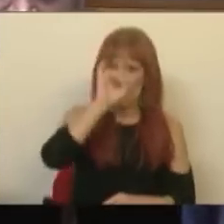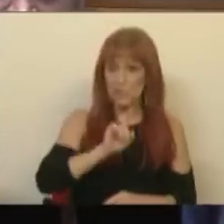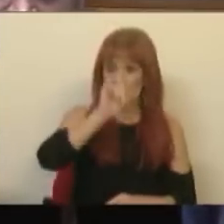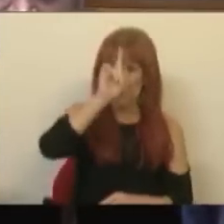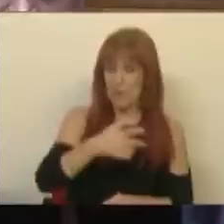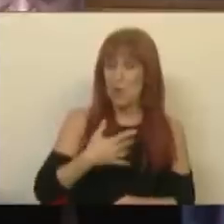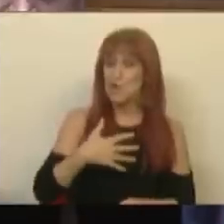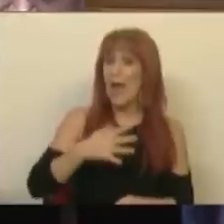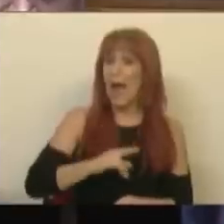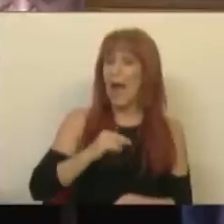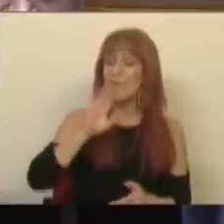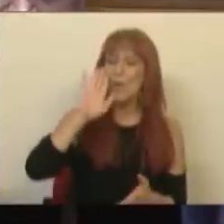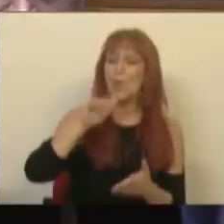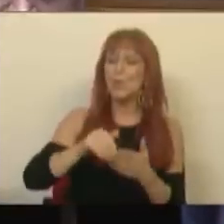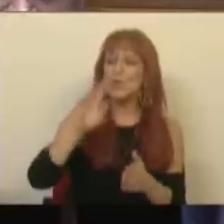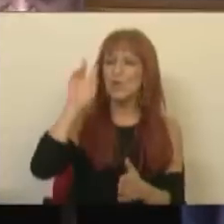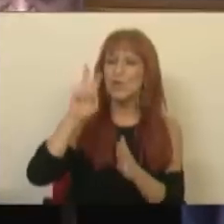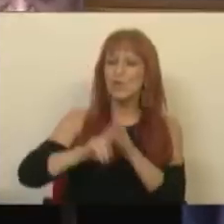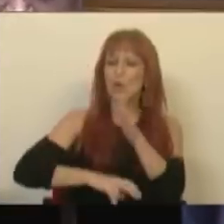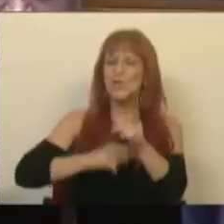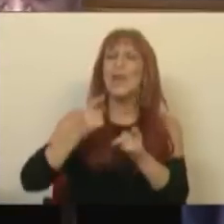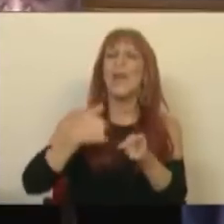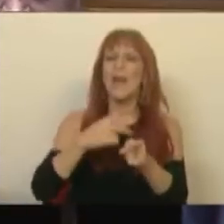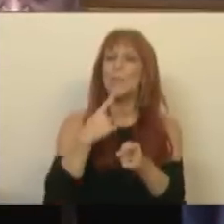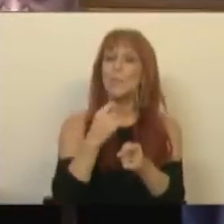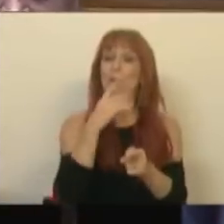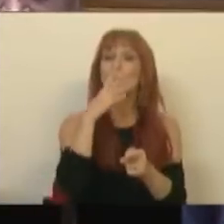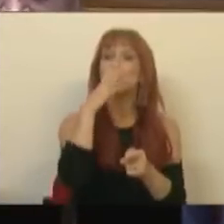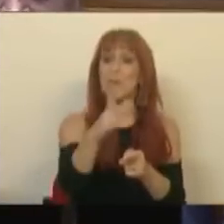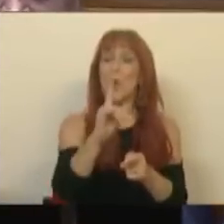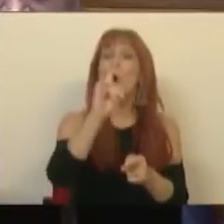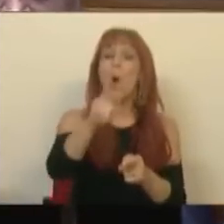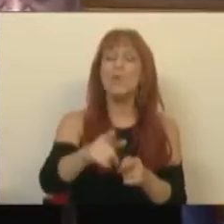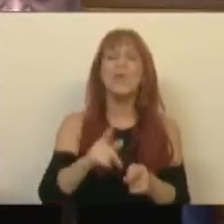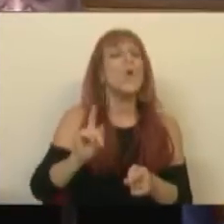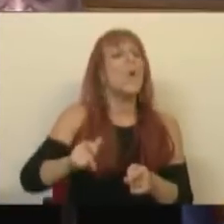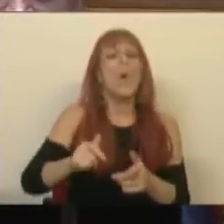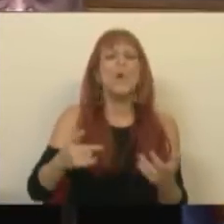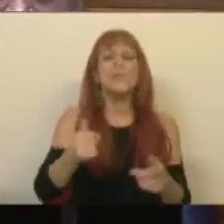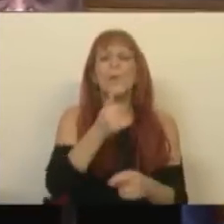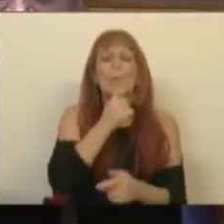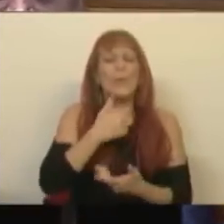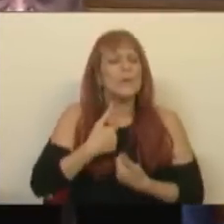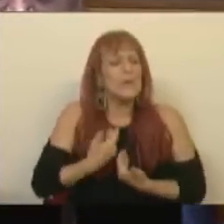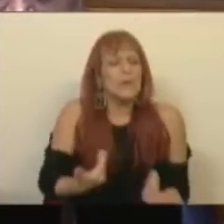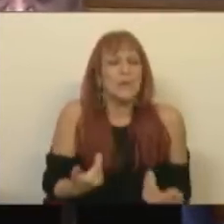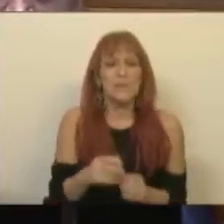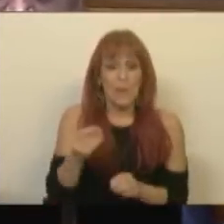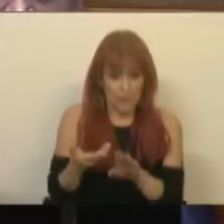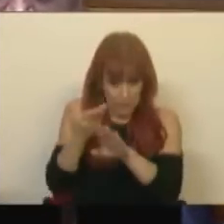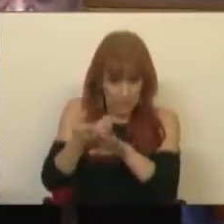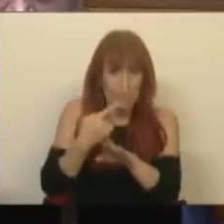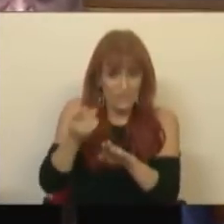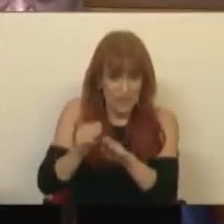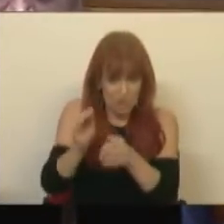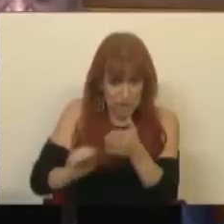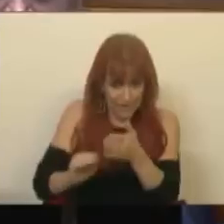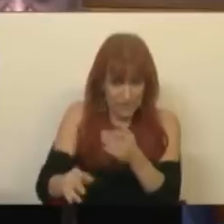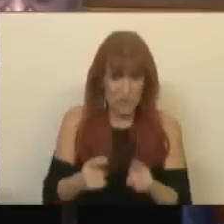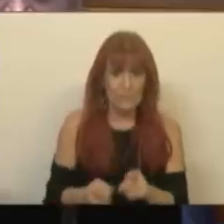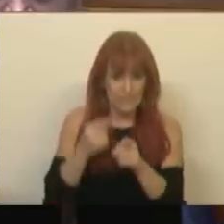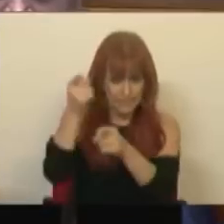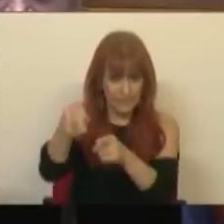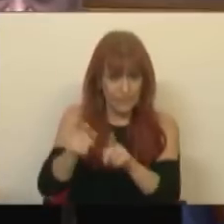nós queremos essas conclusões esses relatórios portanto a pergunta que eu lhe faço é o que é que temos que fazer o novo requerimento temos que